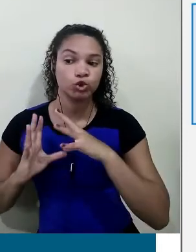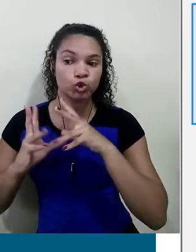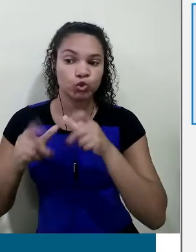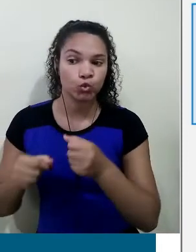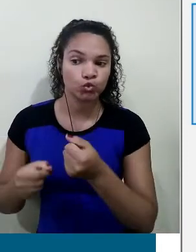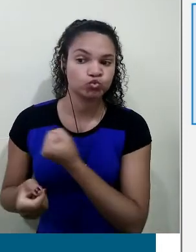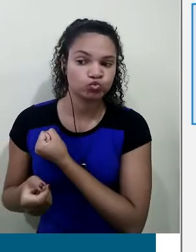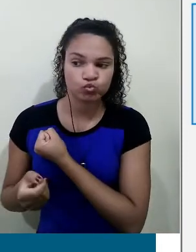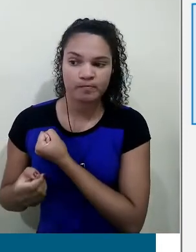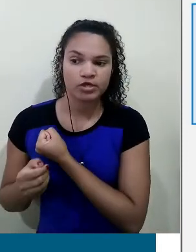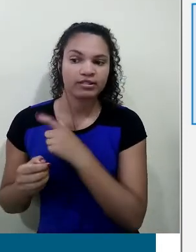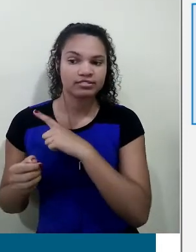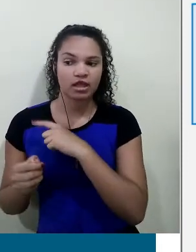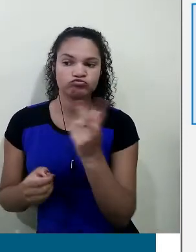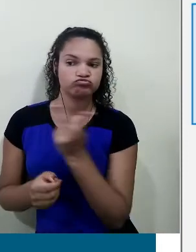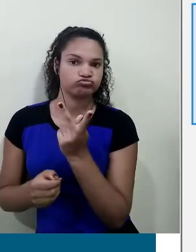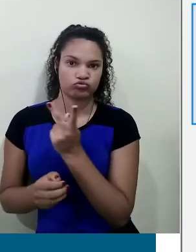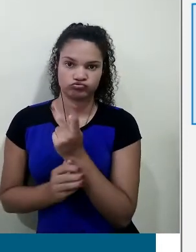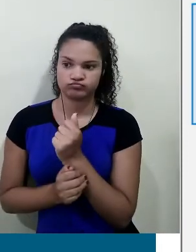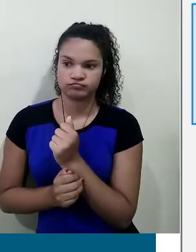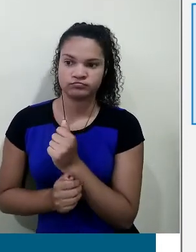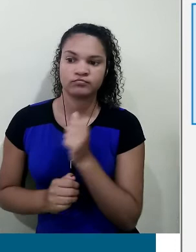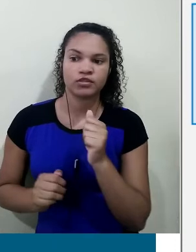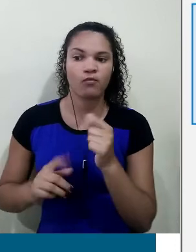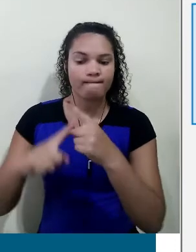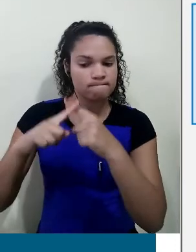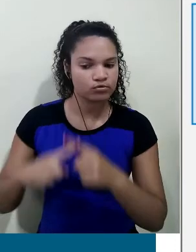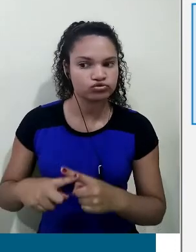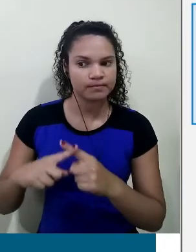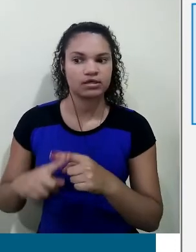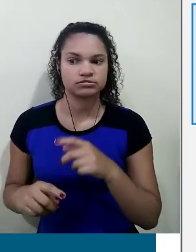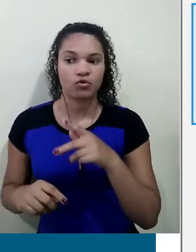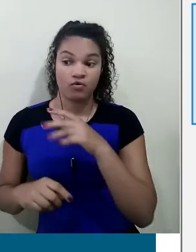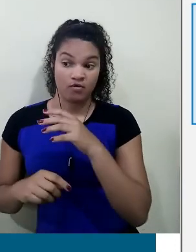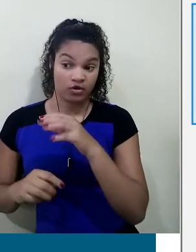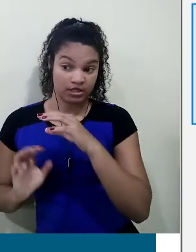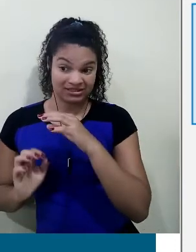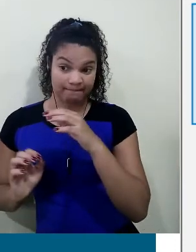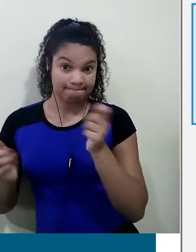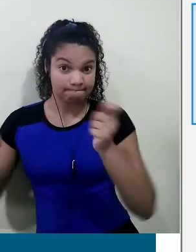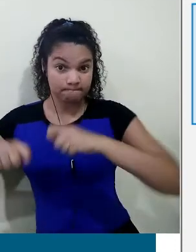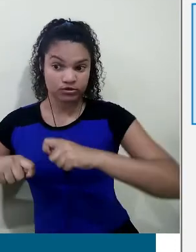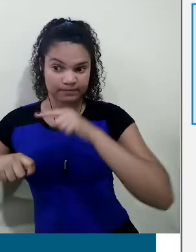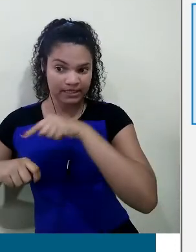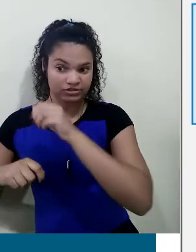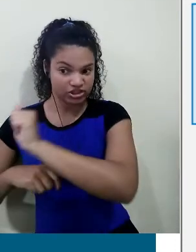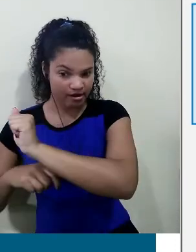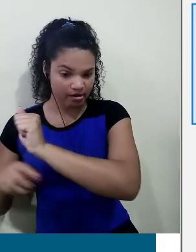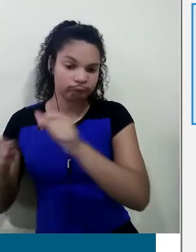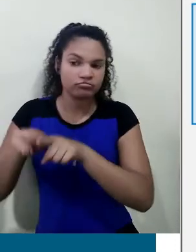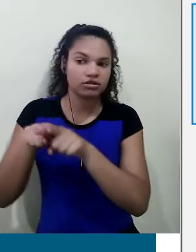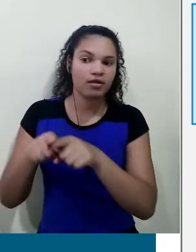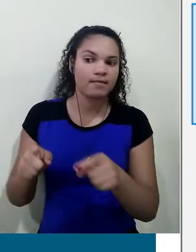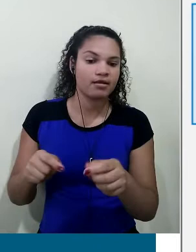e B é dada pela multiplicação das probabilidades de A e B, pelo